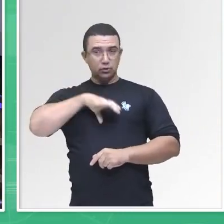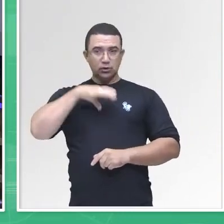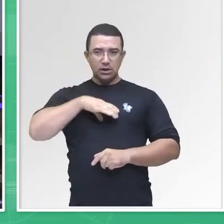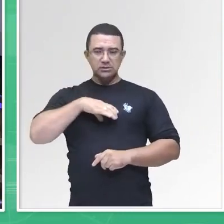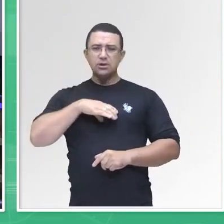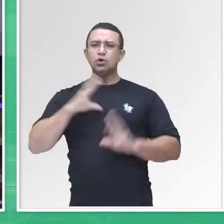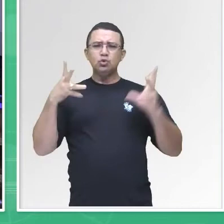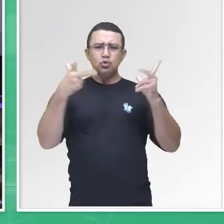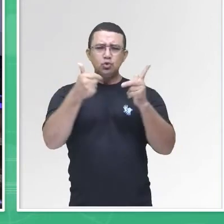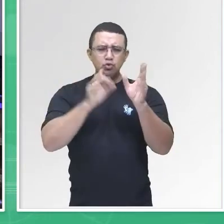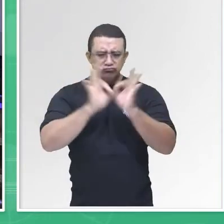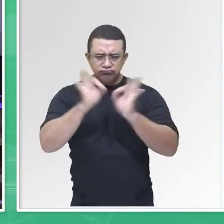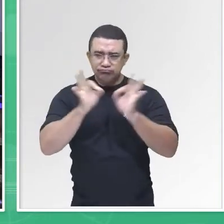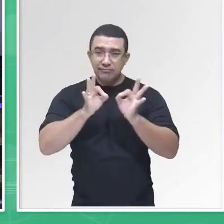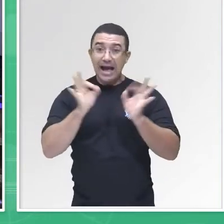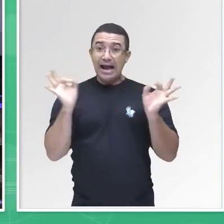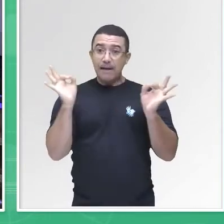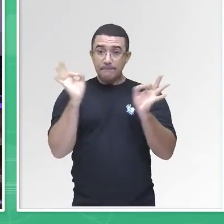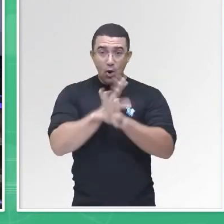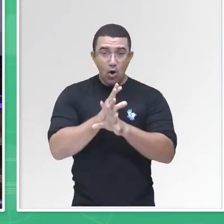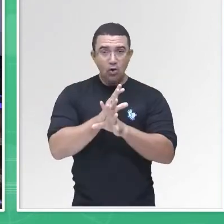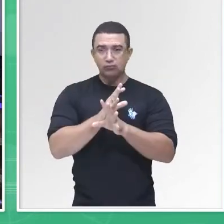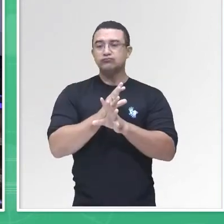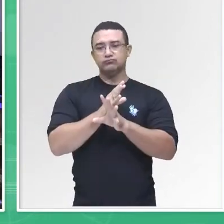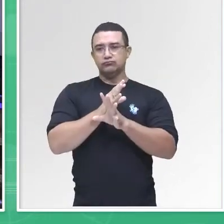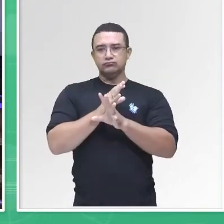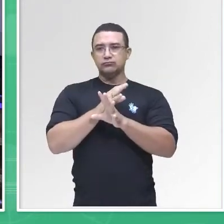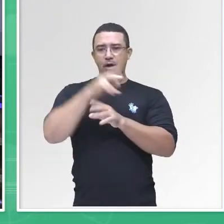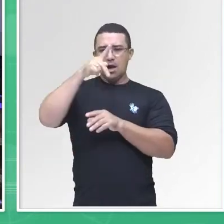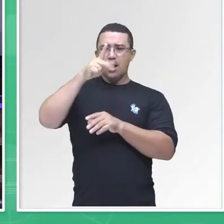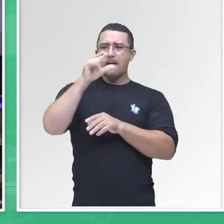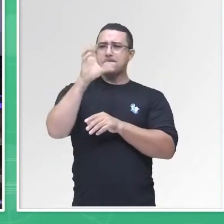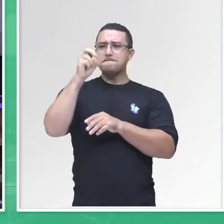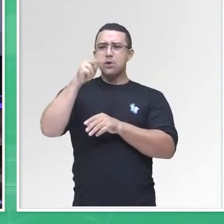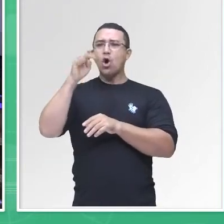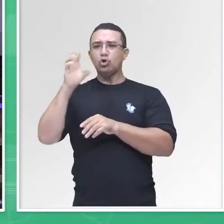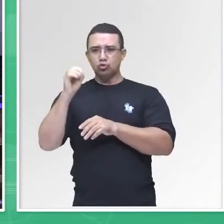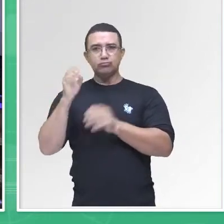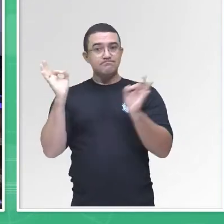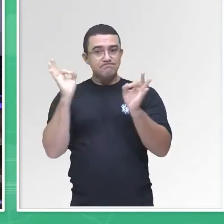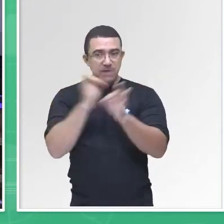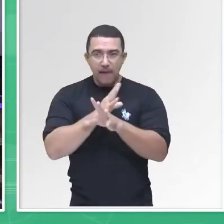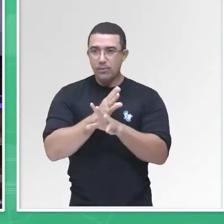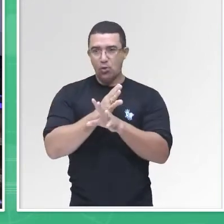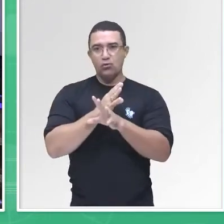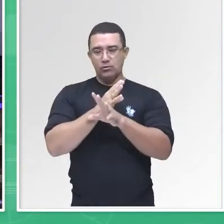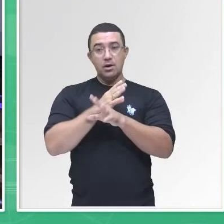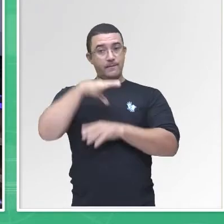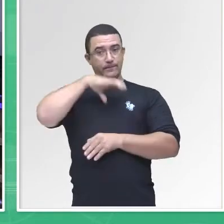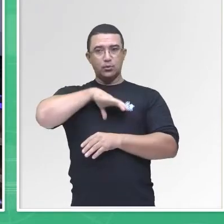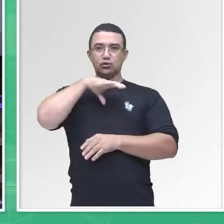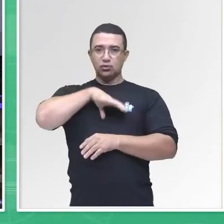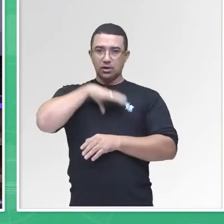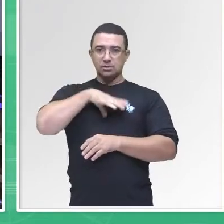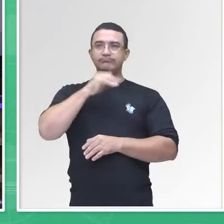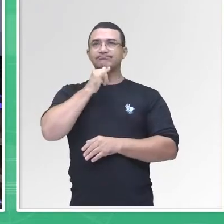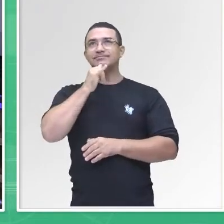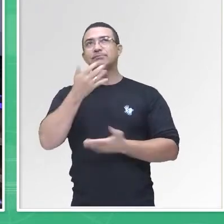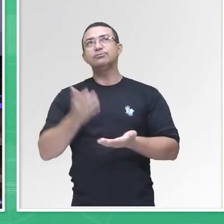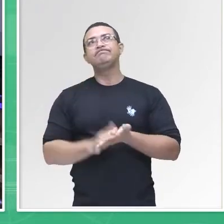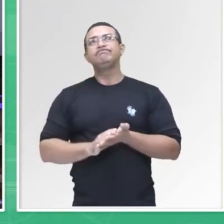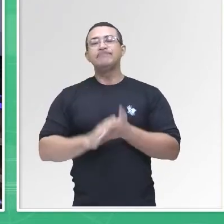organizado, acabado. Por exemplo, hoje de manhã vamos para a escola. Aí eu já me acordei e tal.